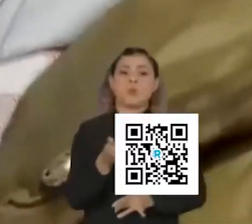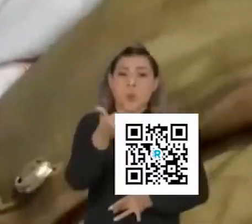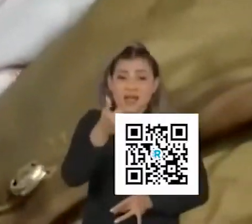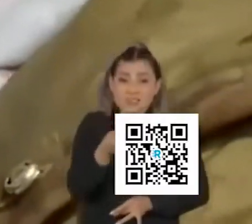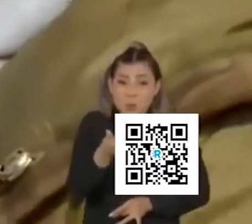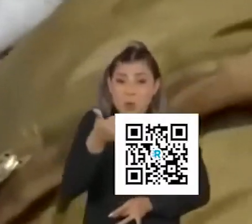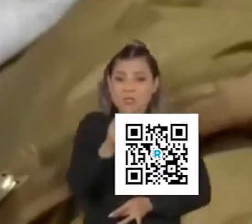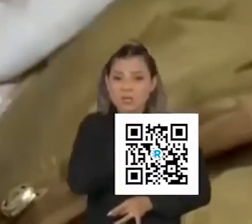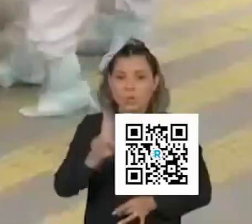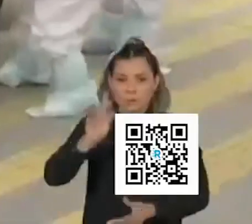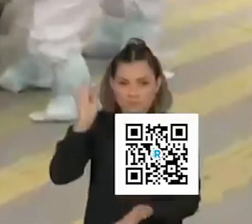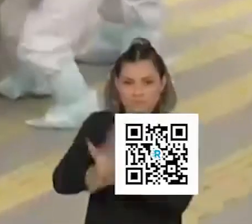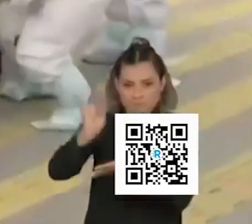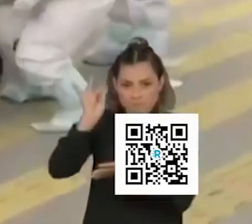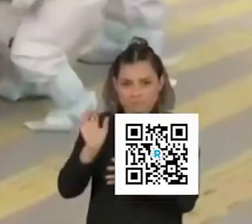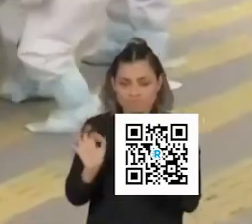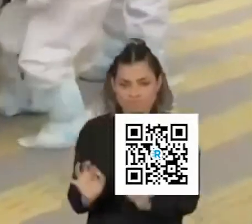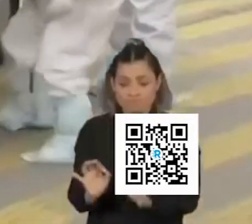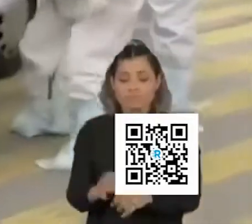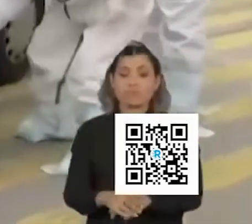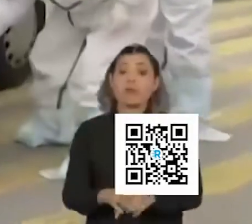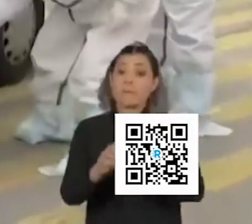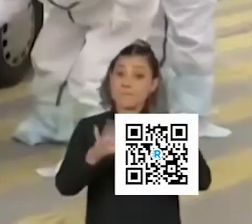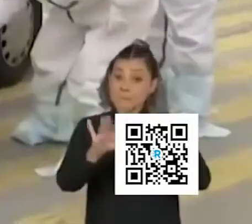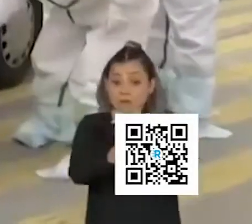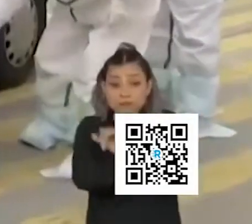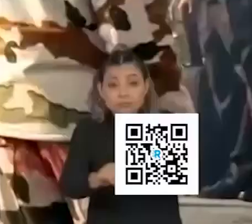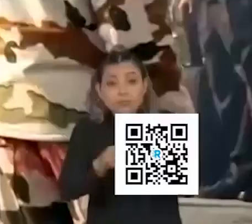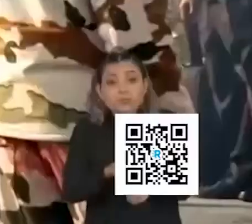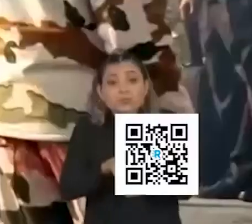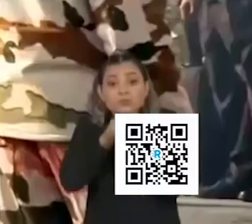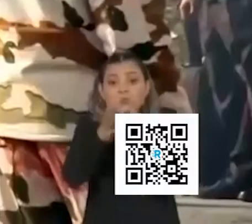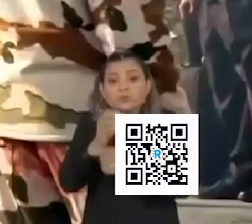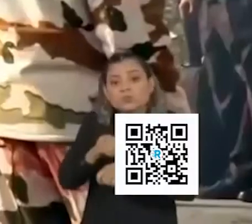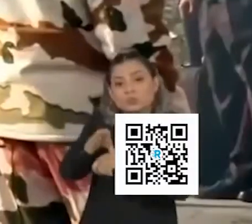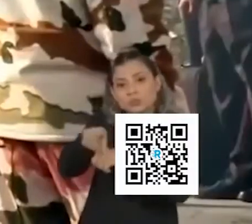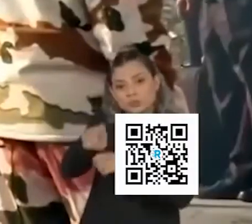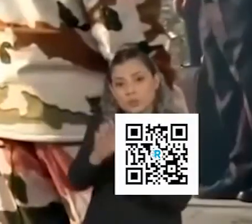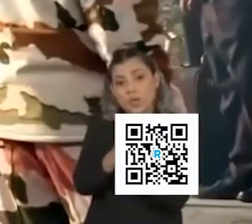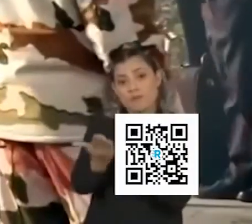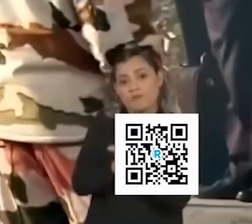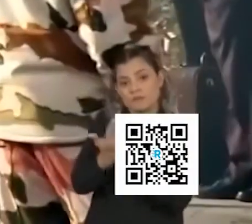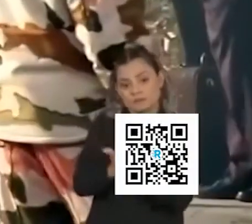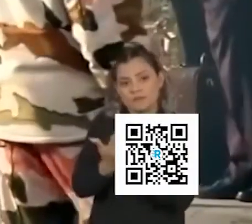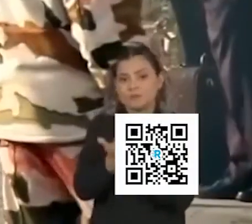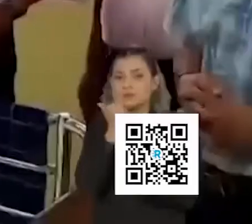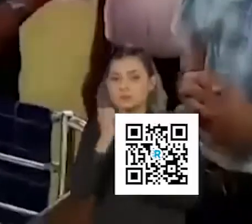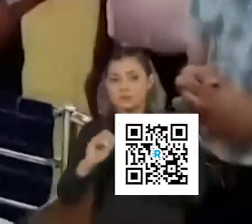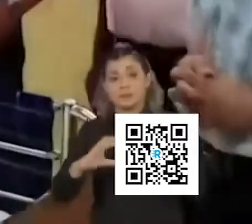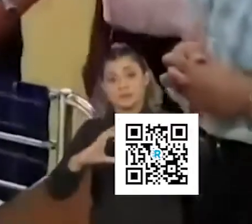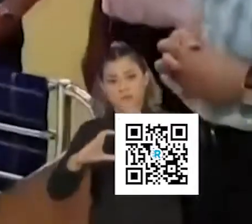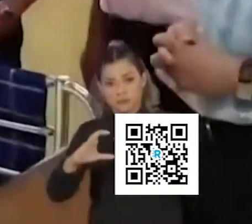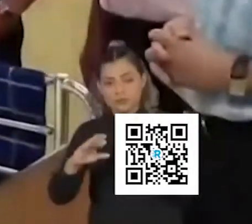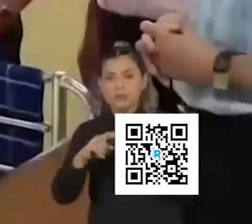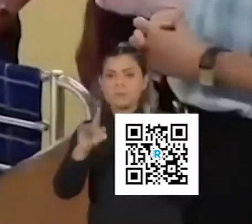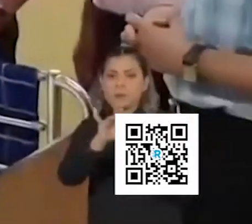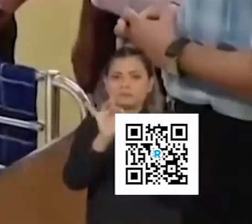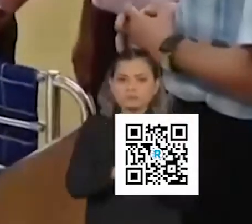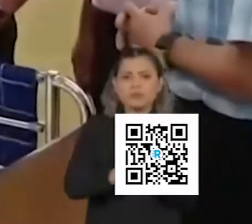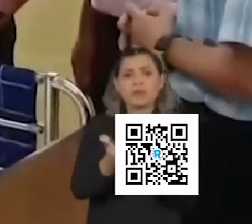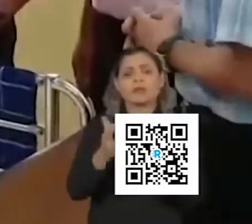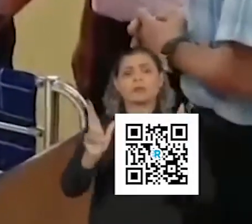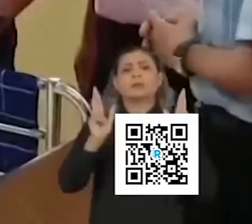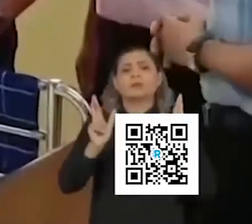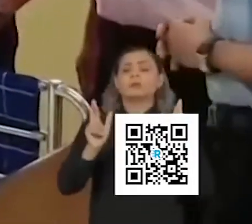anunciar o nome definitivo. A sugestão foi enviada para uma revista científica e eles esperam um anúncio oficial em breve. O objetivo é ajudar